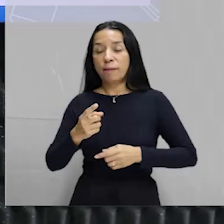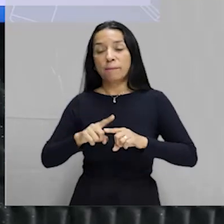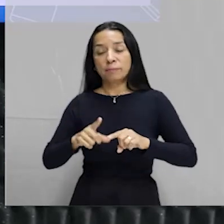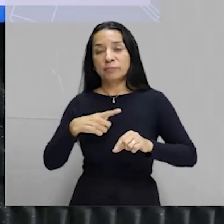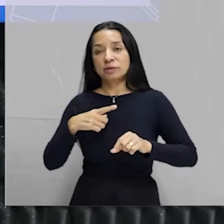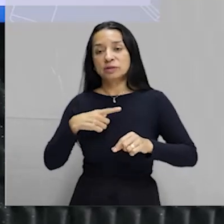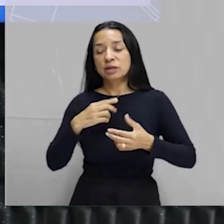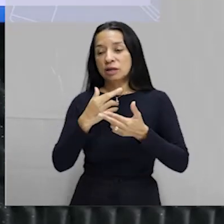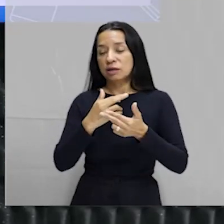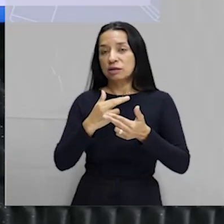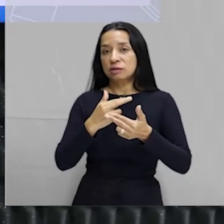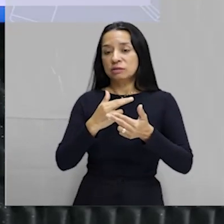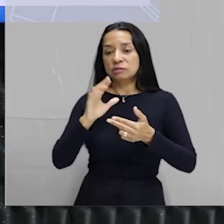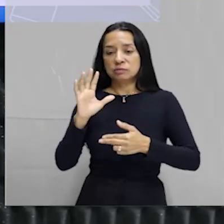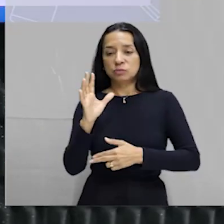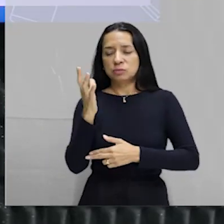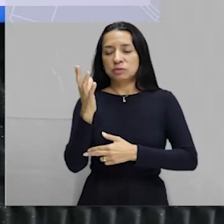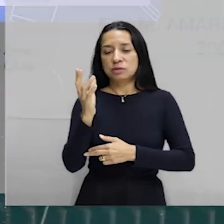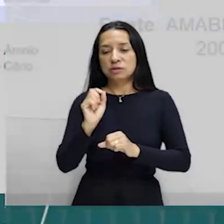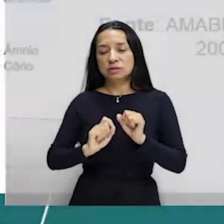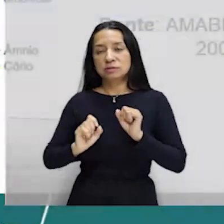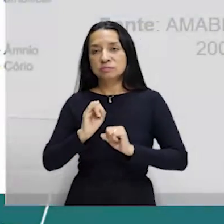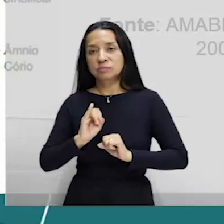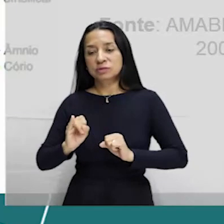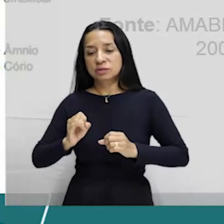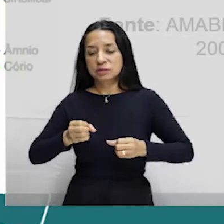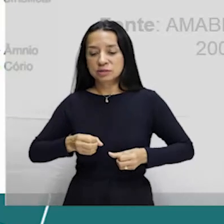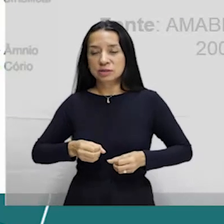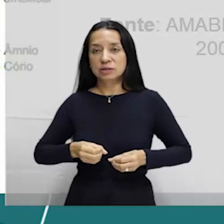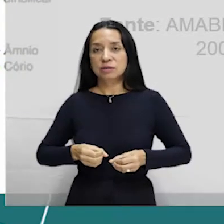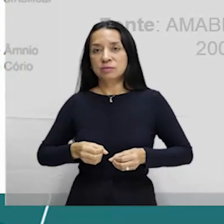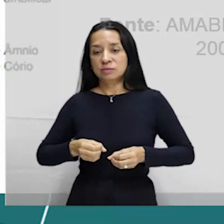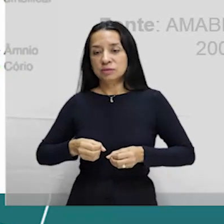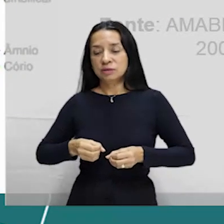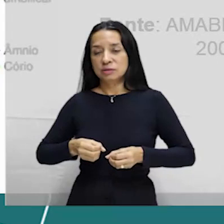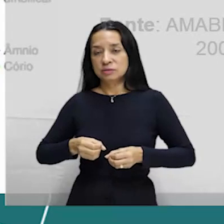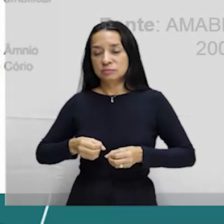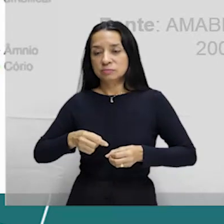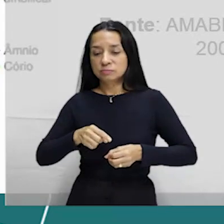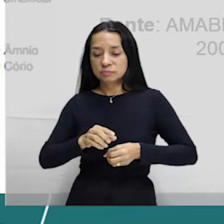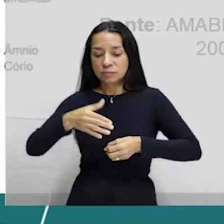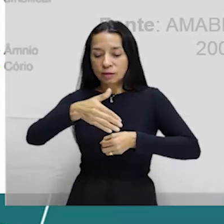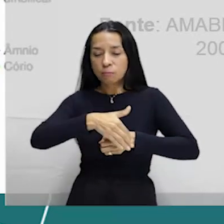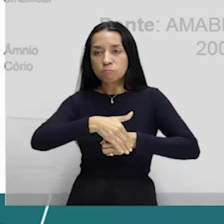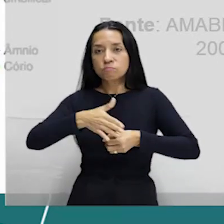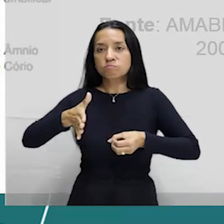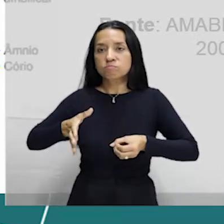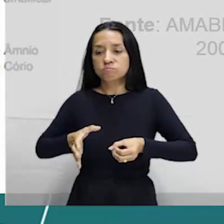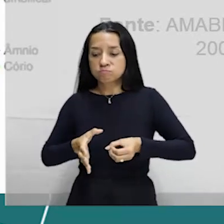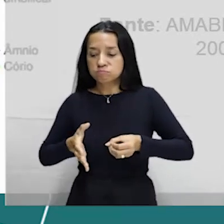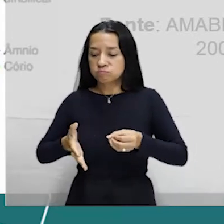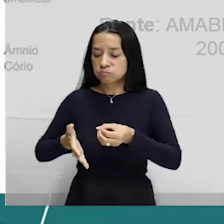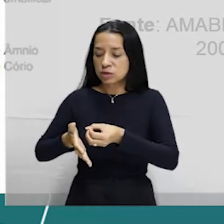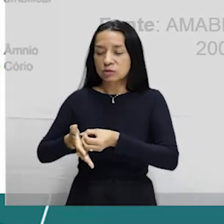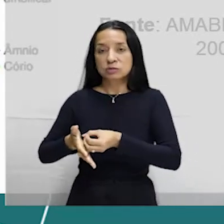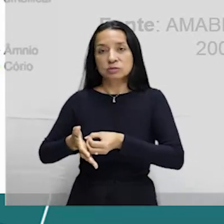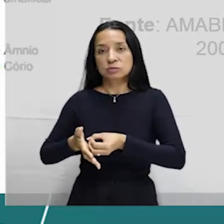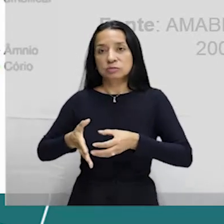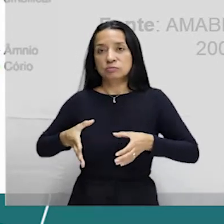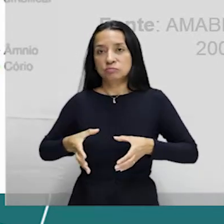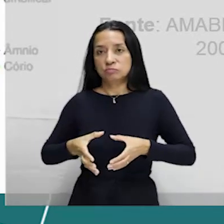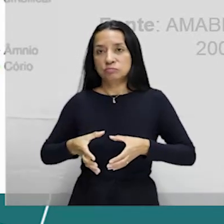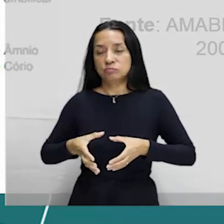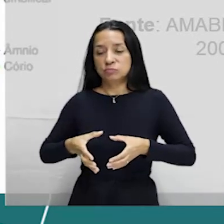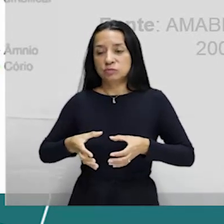que se esses embriões se implantarem na parede do útero, bem próximo um do outro, aí quando eles